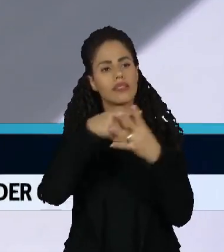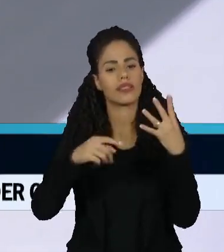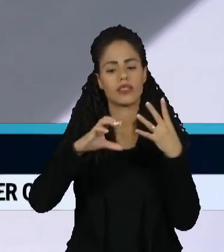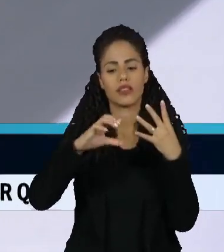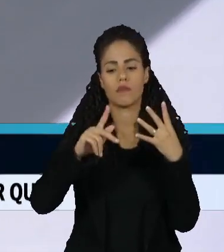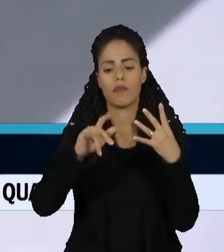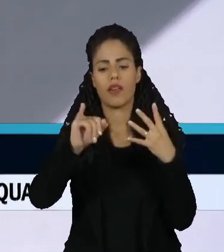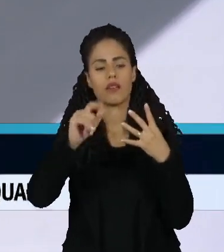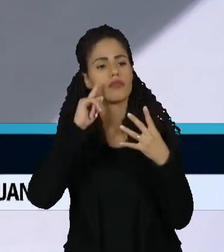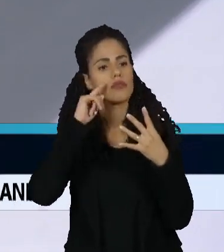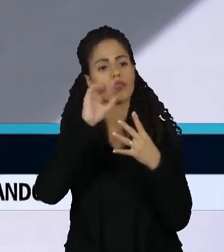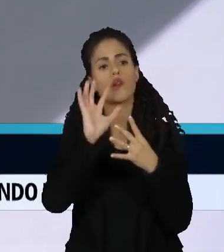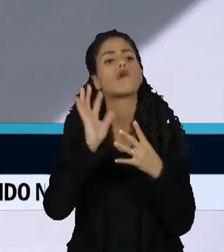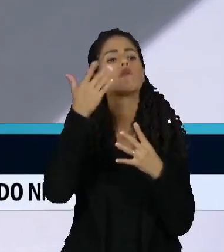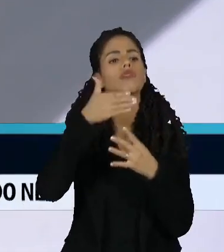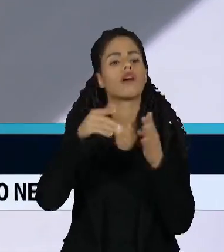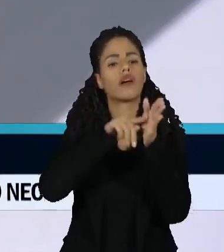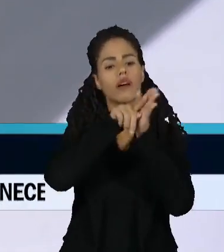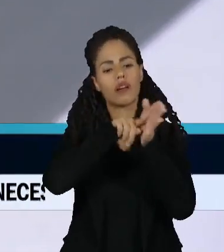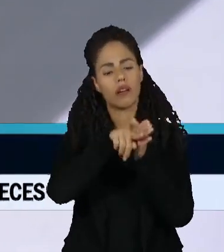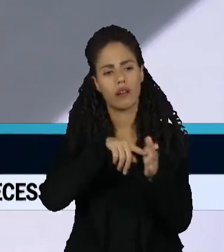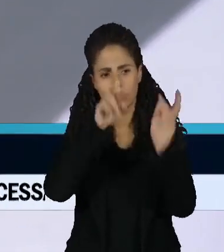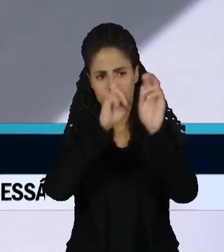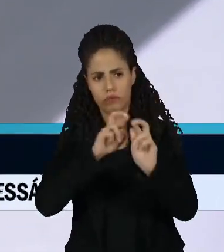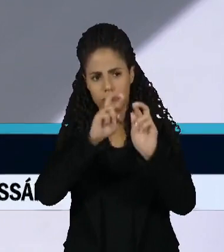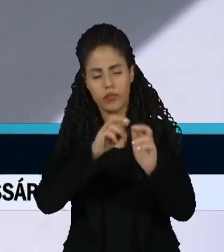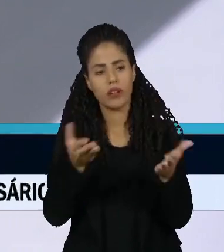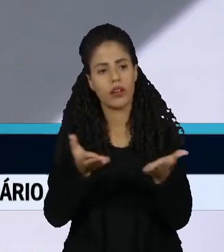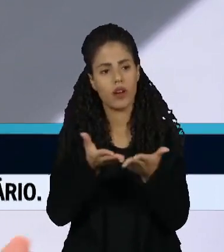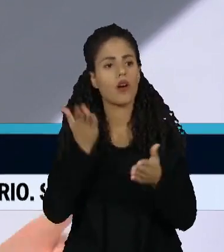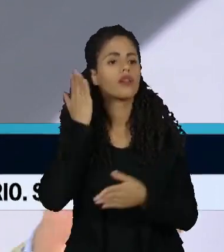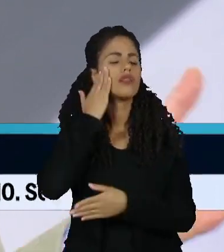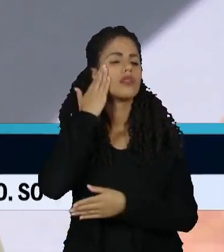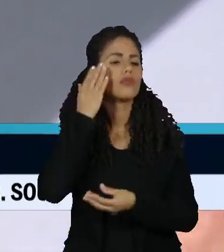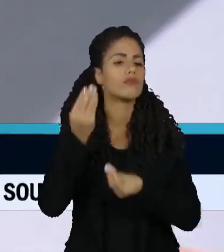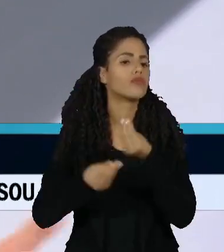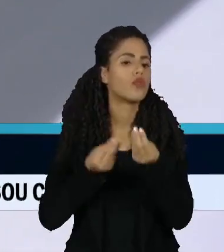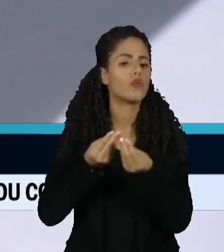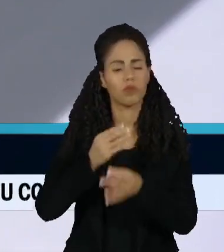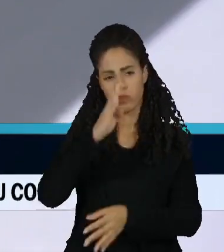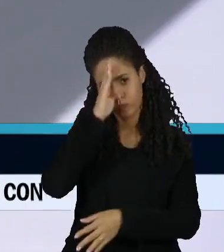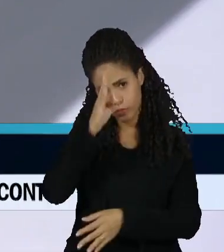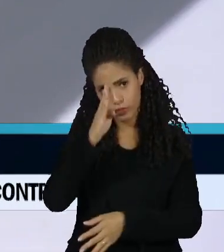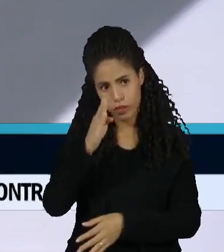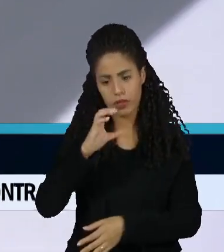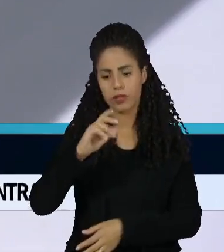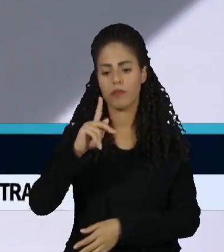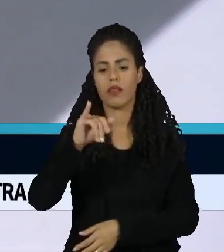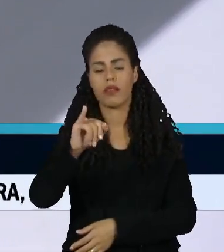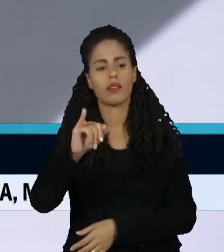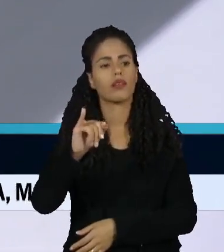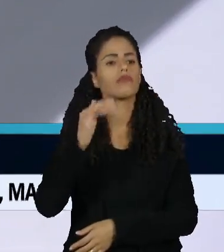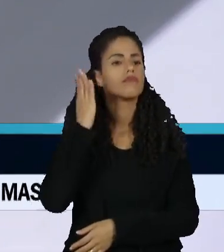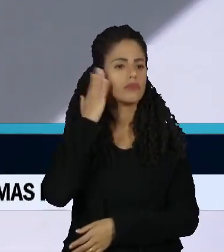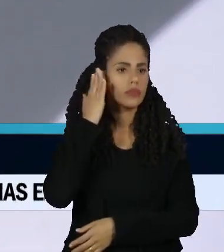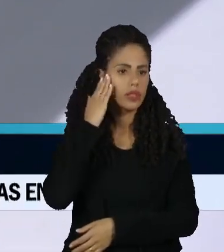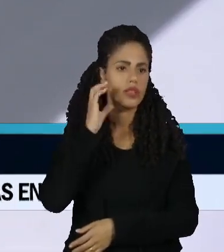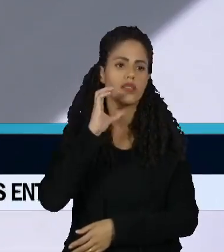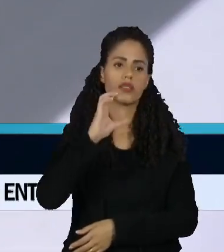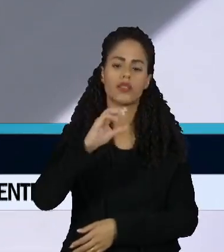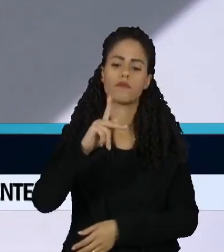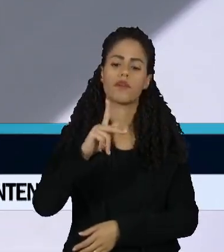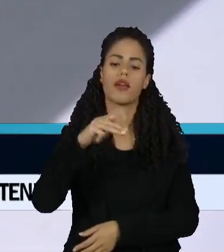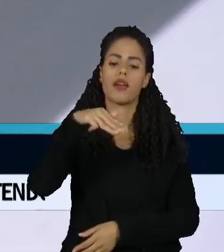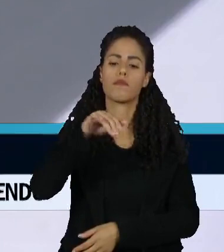é mais ou menos a crônica da morte anunciada. Já se sabia, principalmente a CPMI, né,